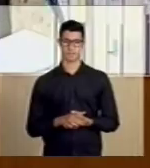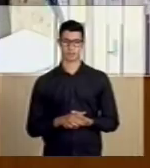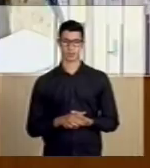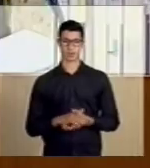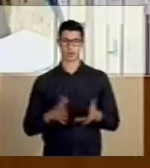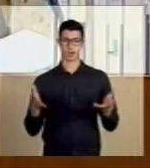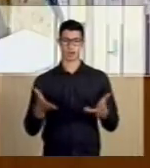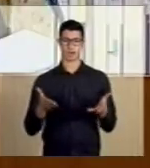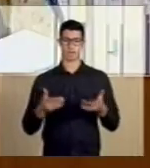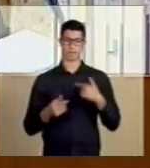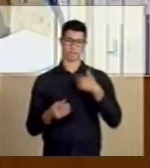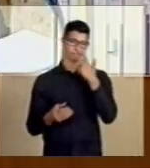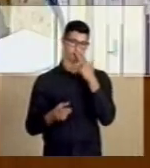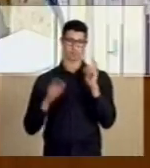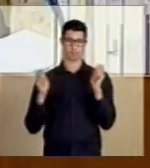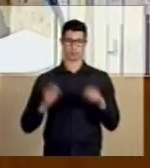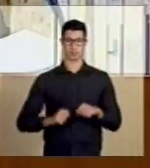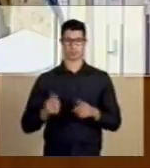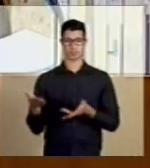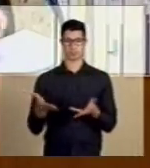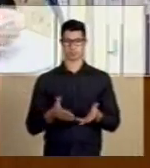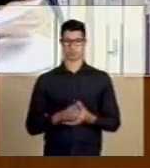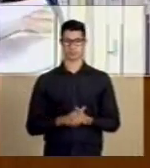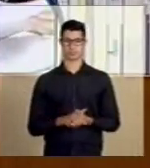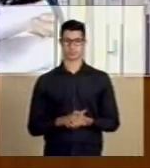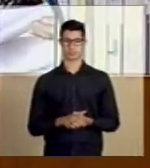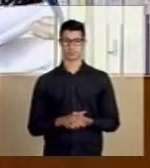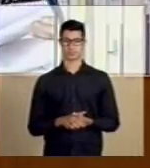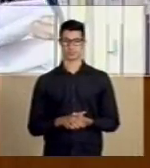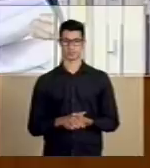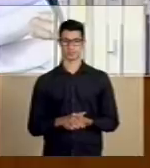neste caso, acho que posso conferir a palavra.